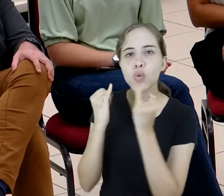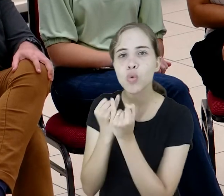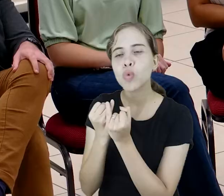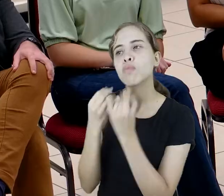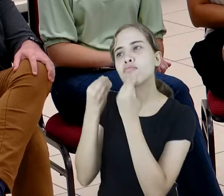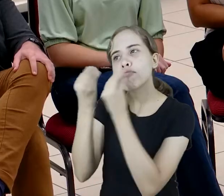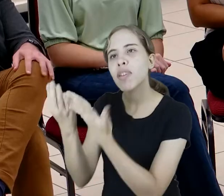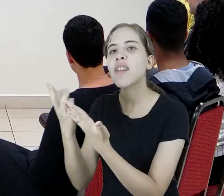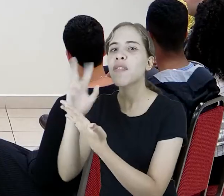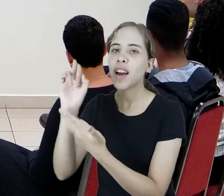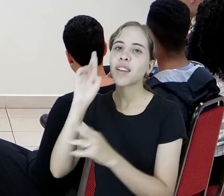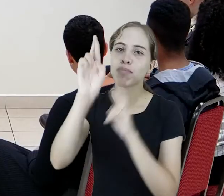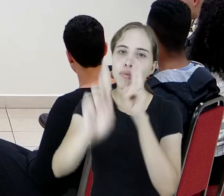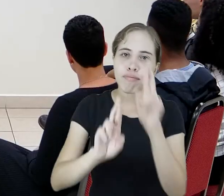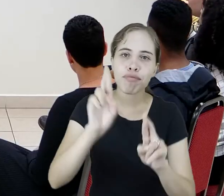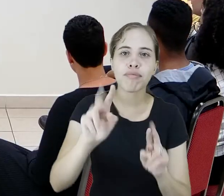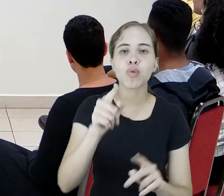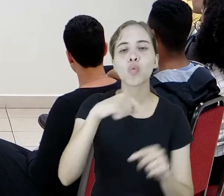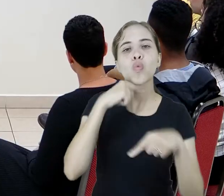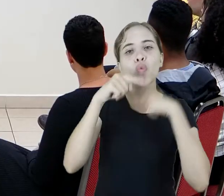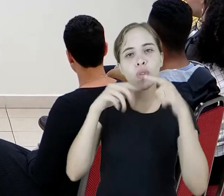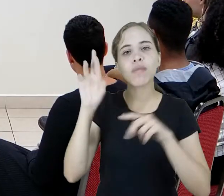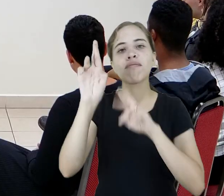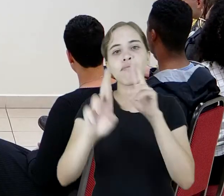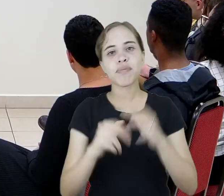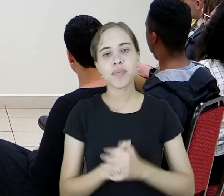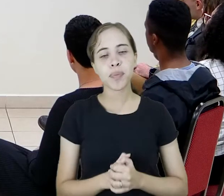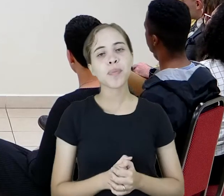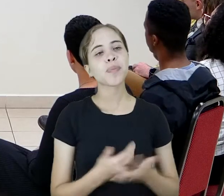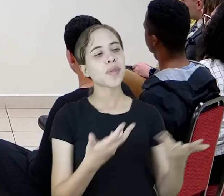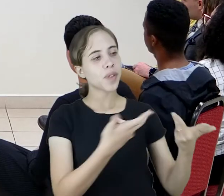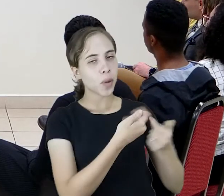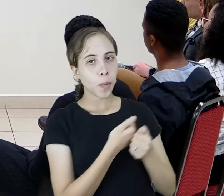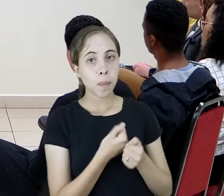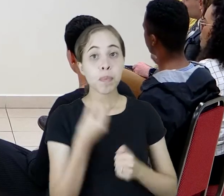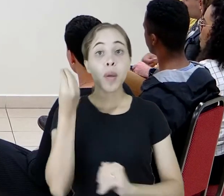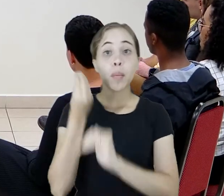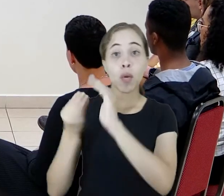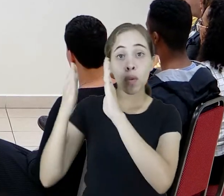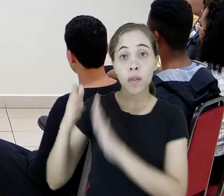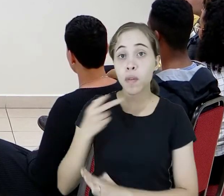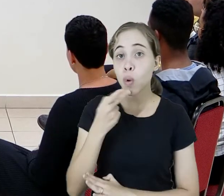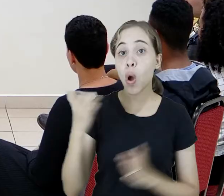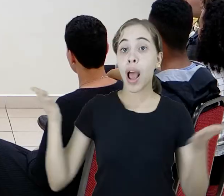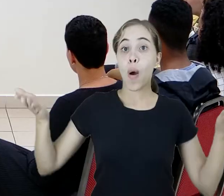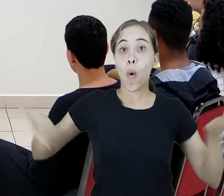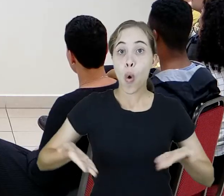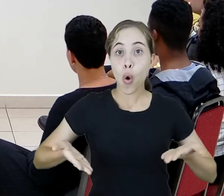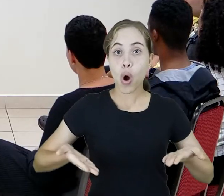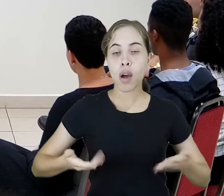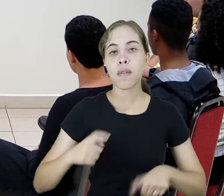suas perguntas. Maravilhoso. Então, quando o profeta fala de agora mesmo, ele está falando de agora